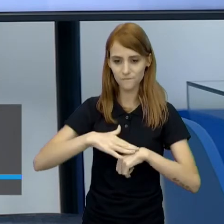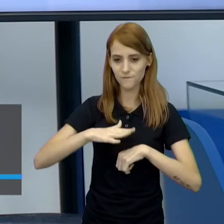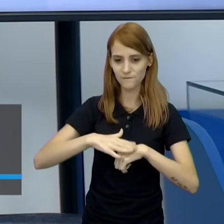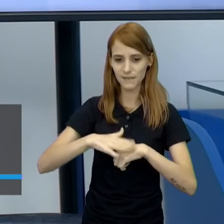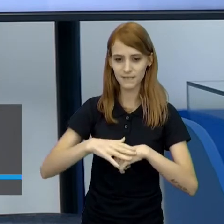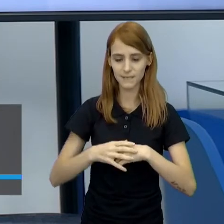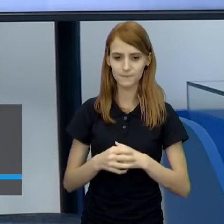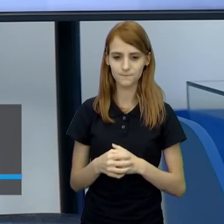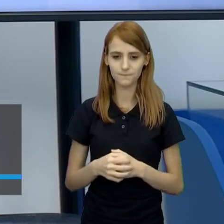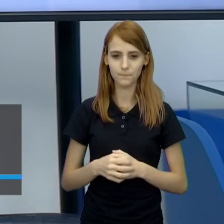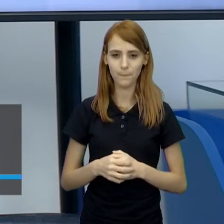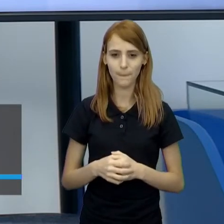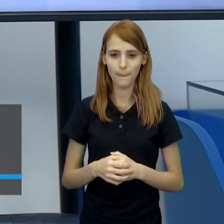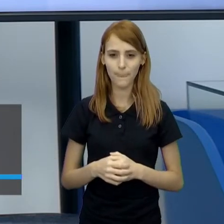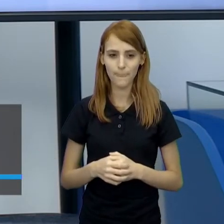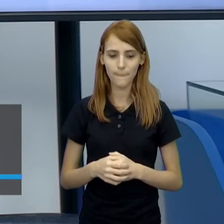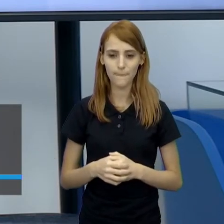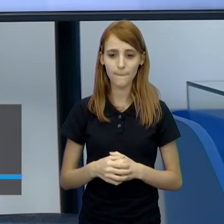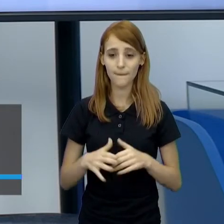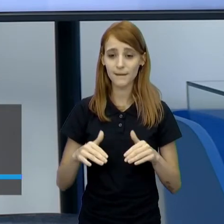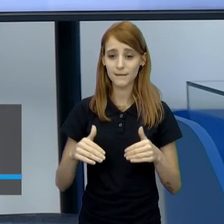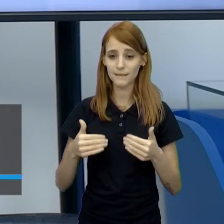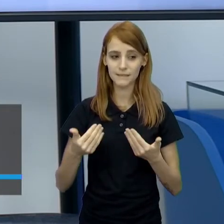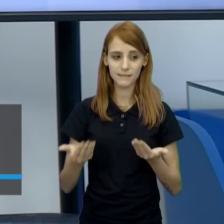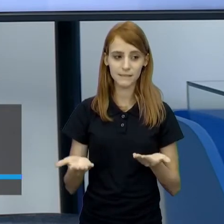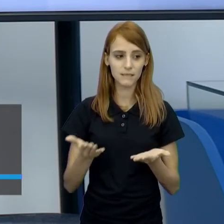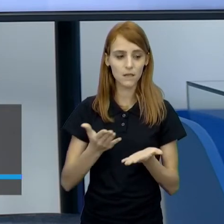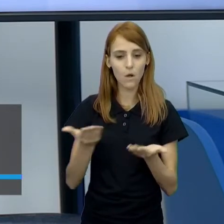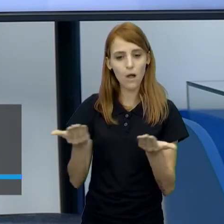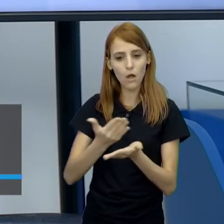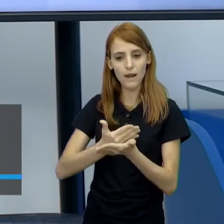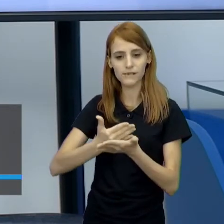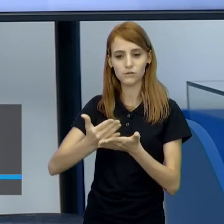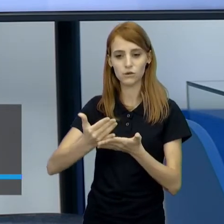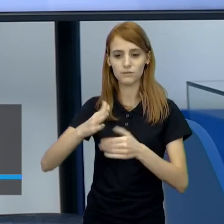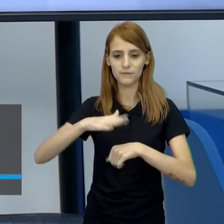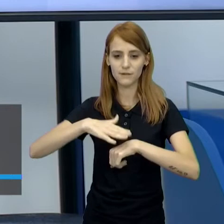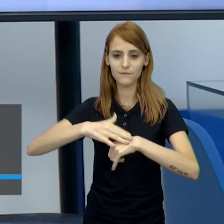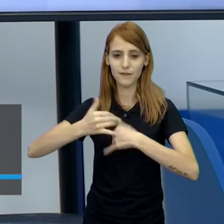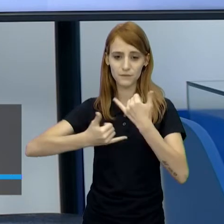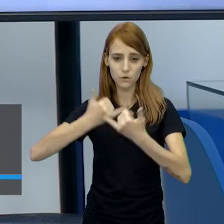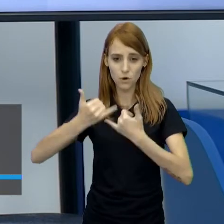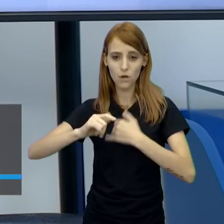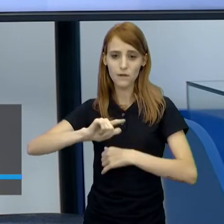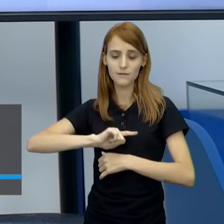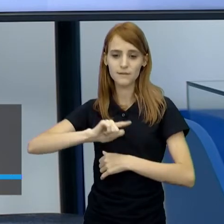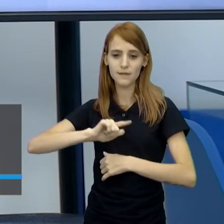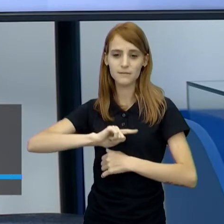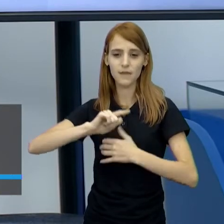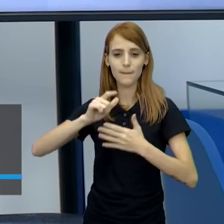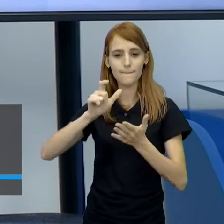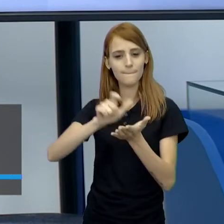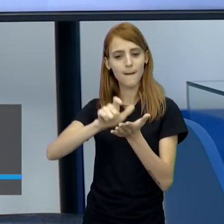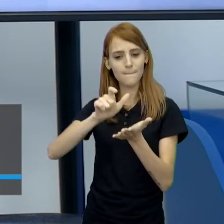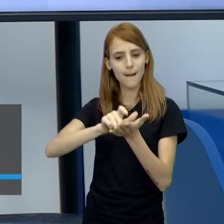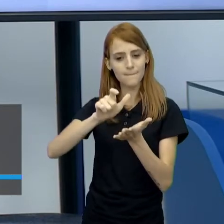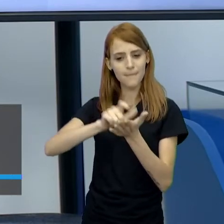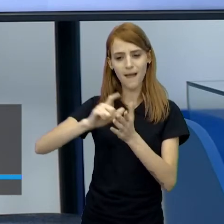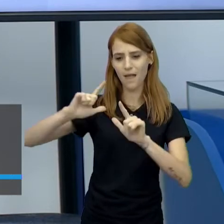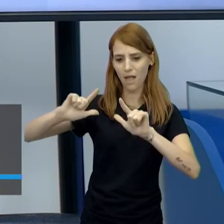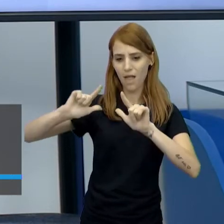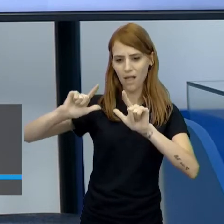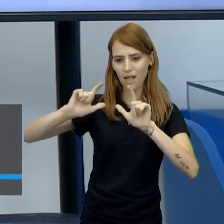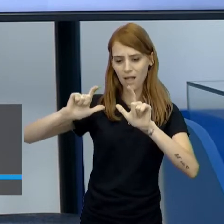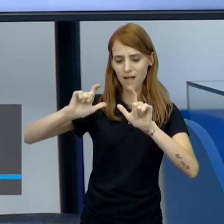dois outros estudantes. Então na introdução nós fizemos um jogo, esse jogo tinha um monte de cartinhas aí com algumas